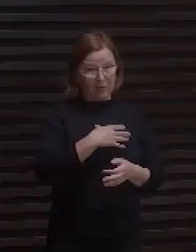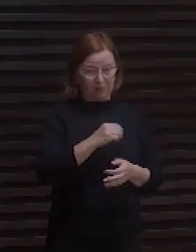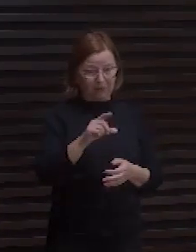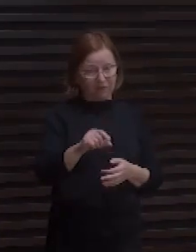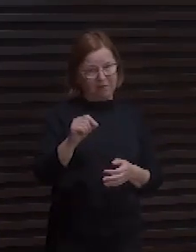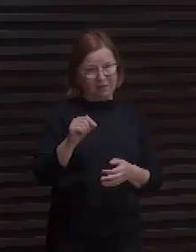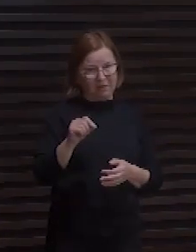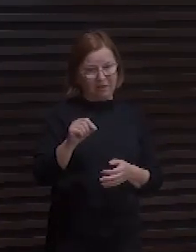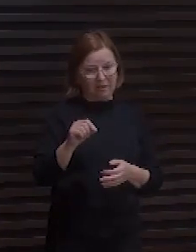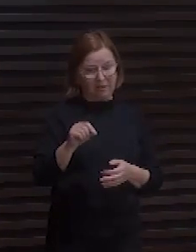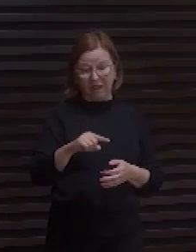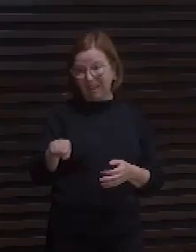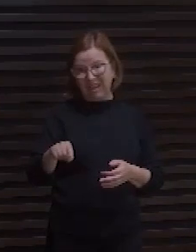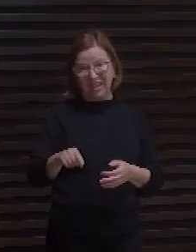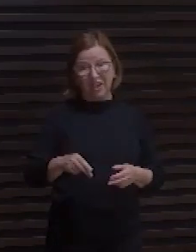uma criança adulta.